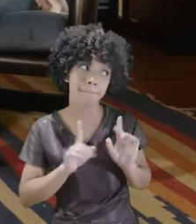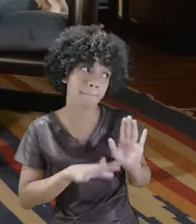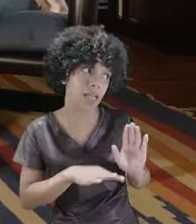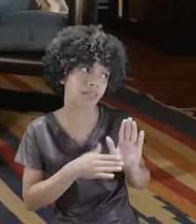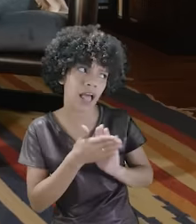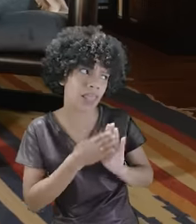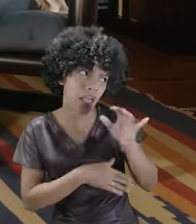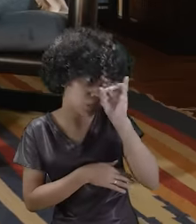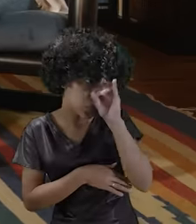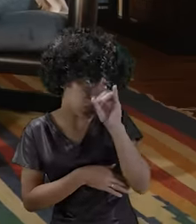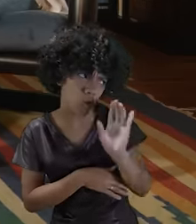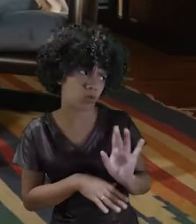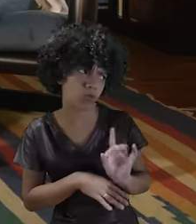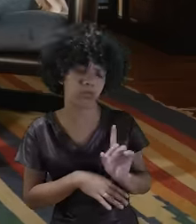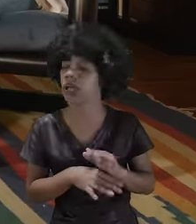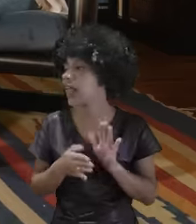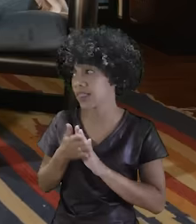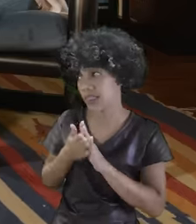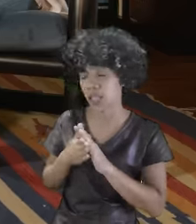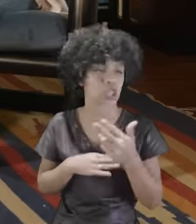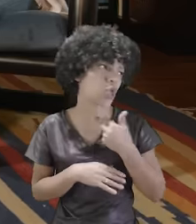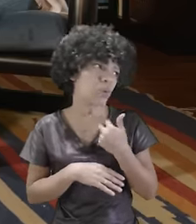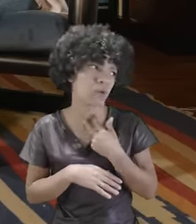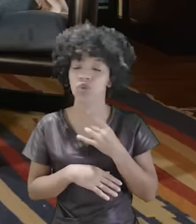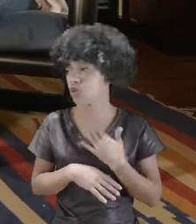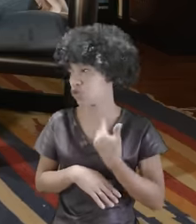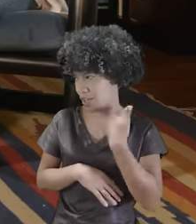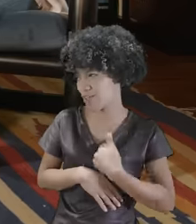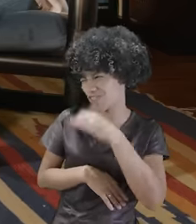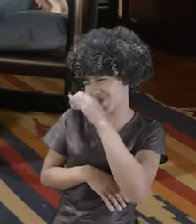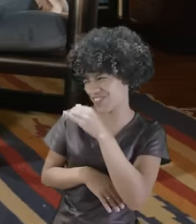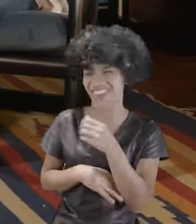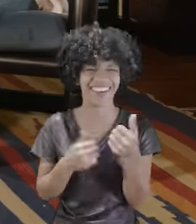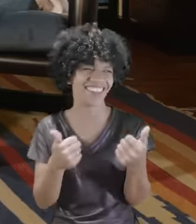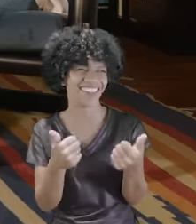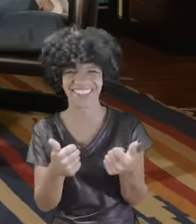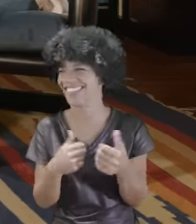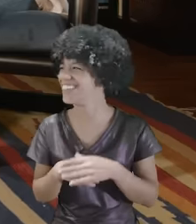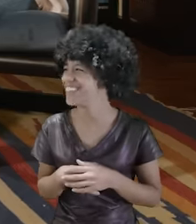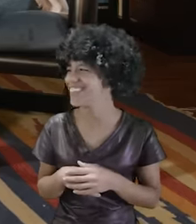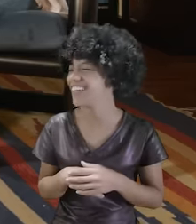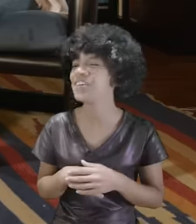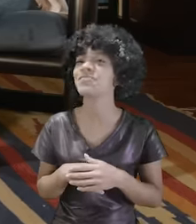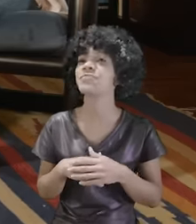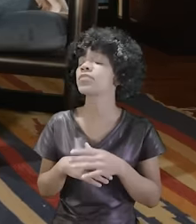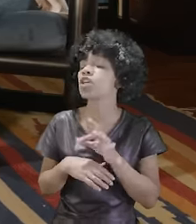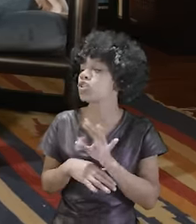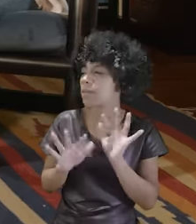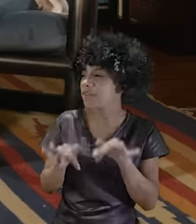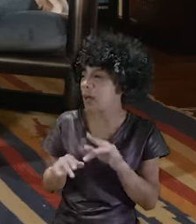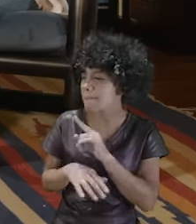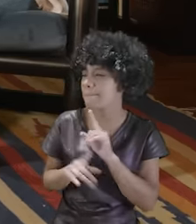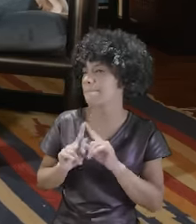tá mas você não traz nada de porco nada não conversa comigo só eu de porco não você